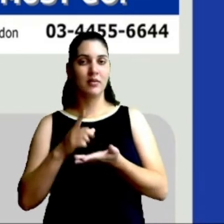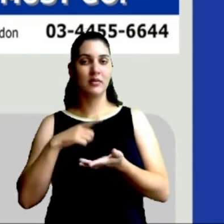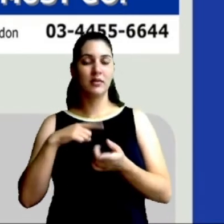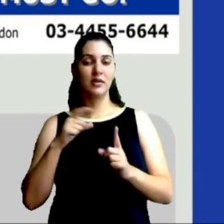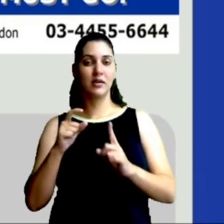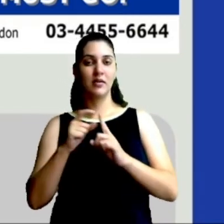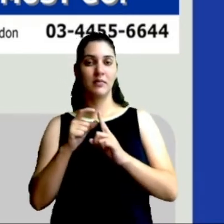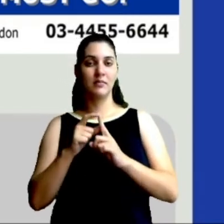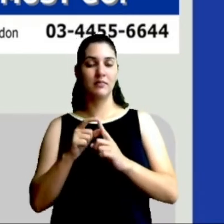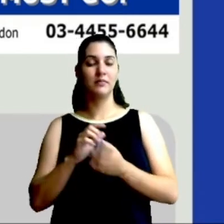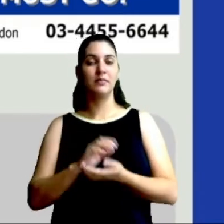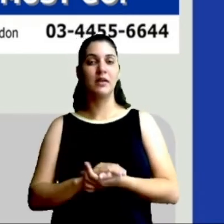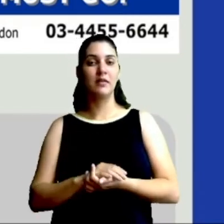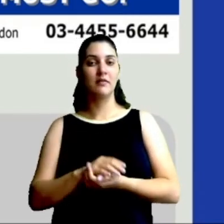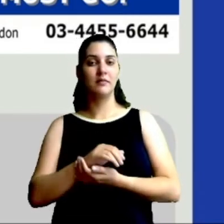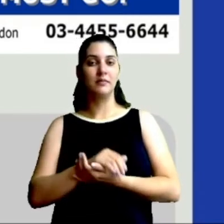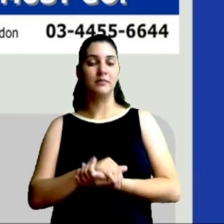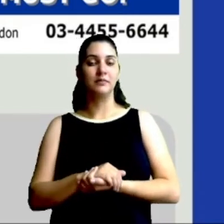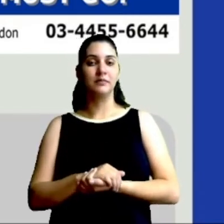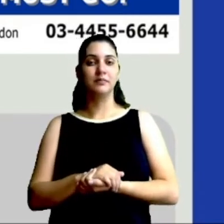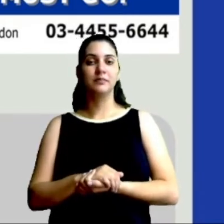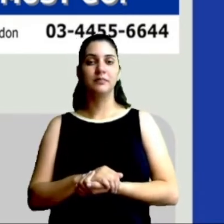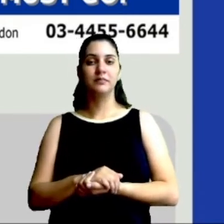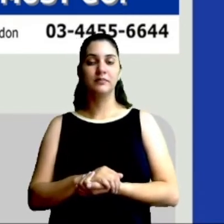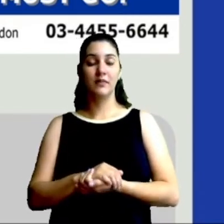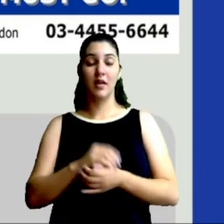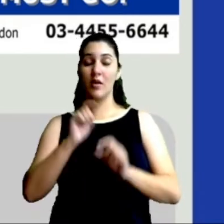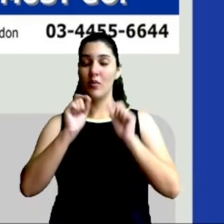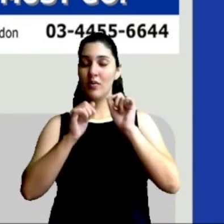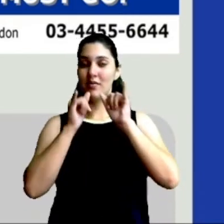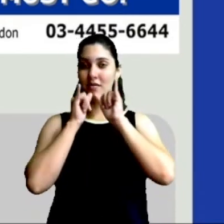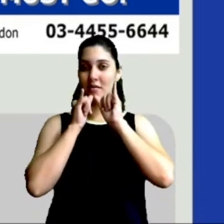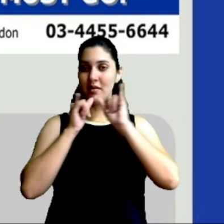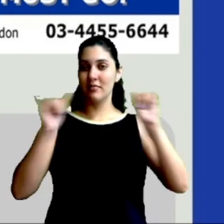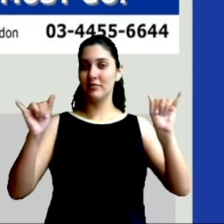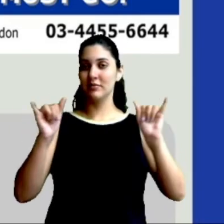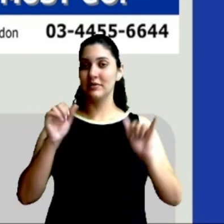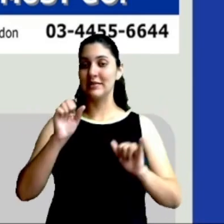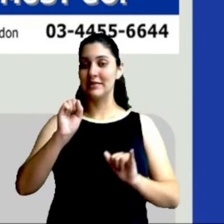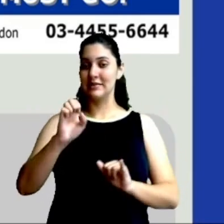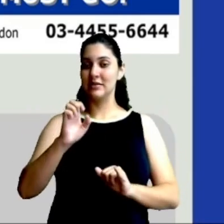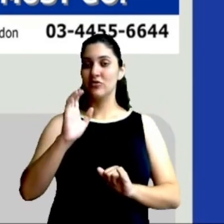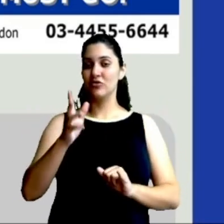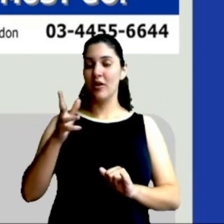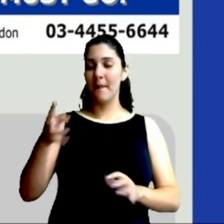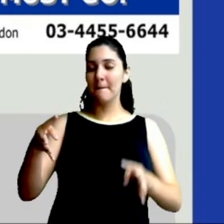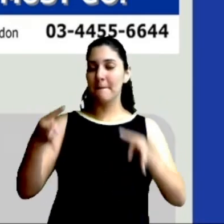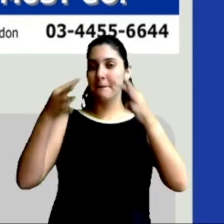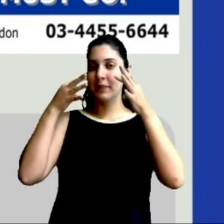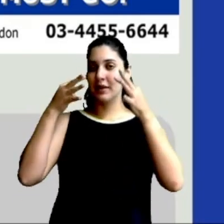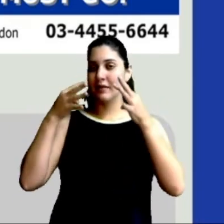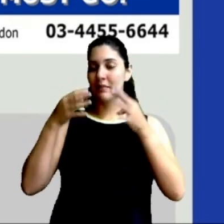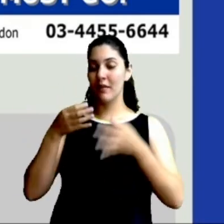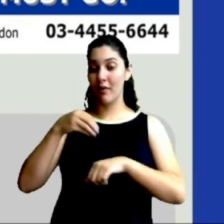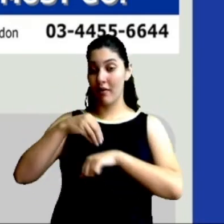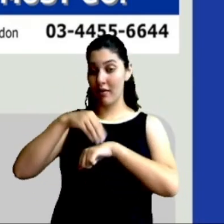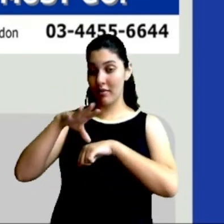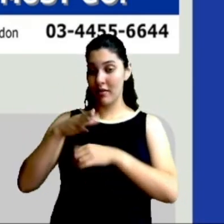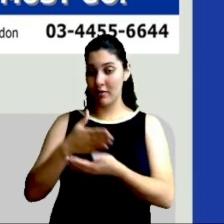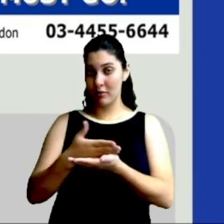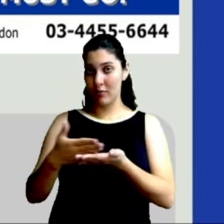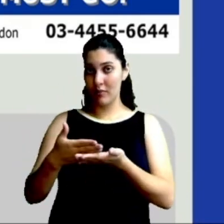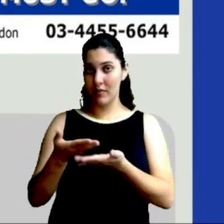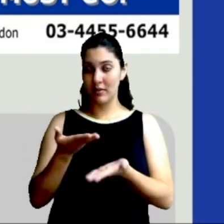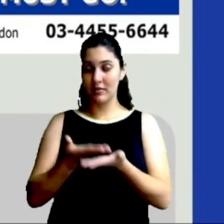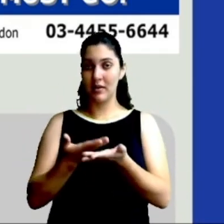palavra advertisement, que seria anúncio. Então, se você se ligou nessa dica no início da aula e